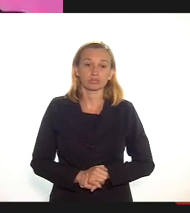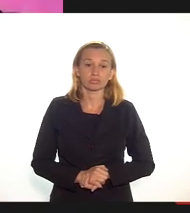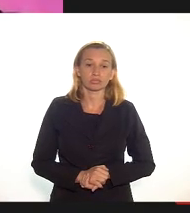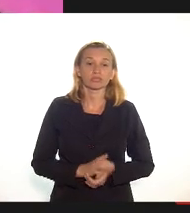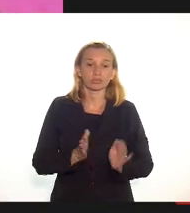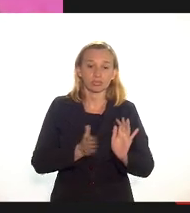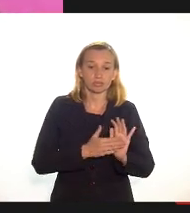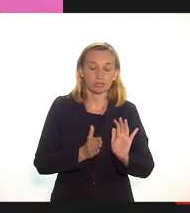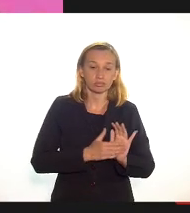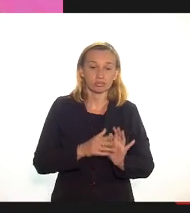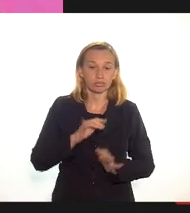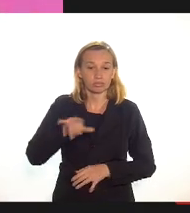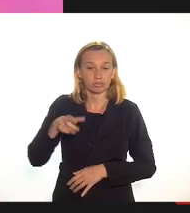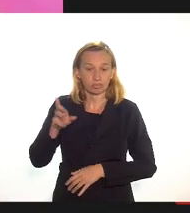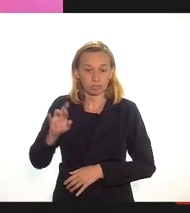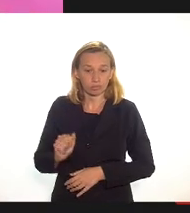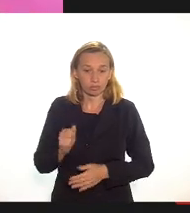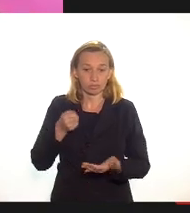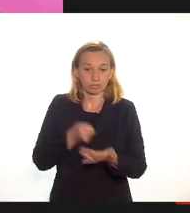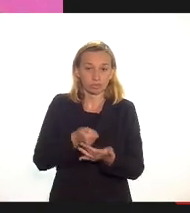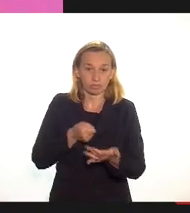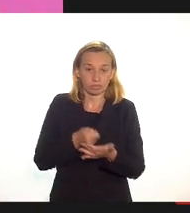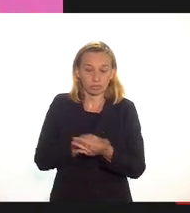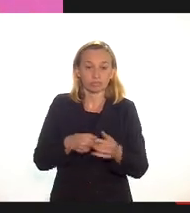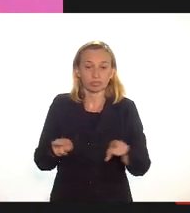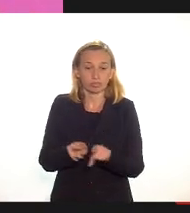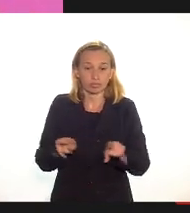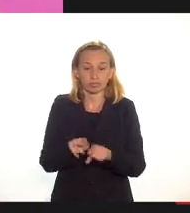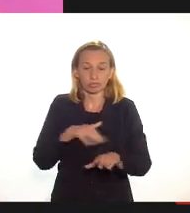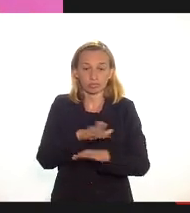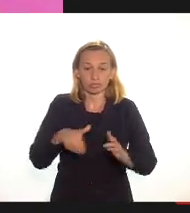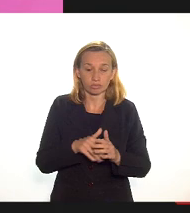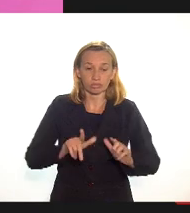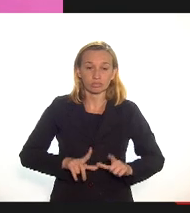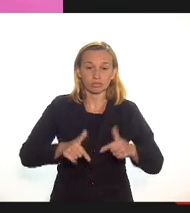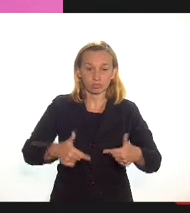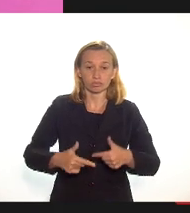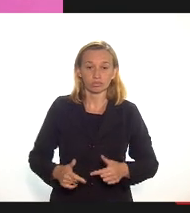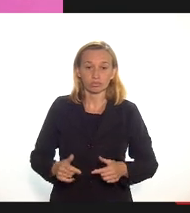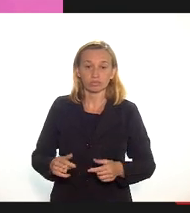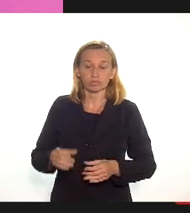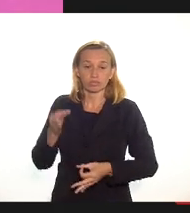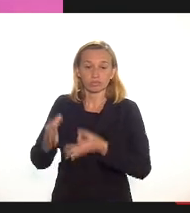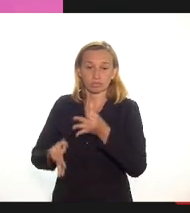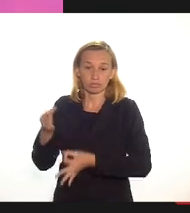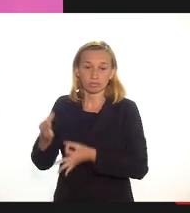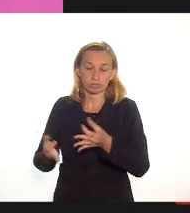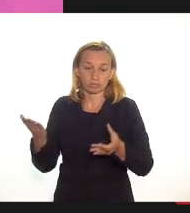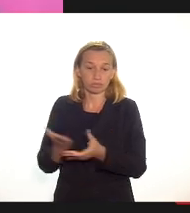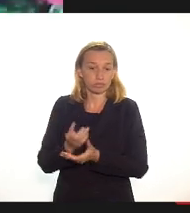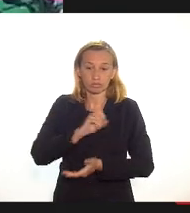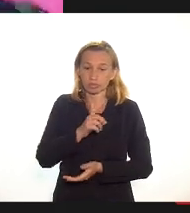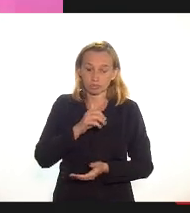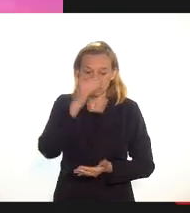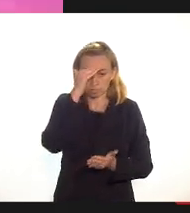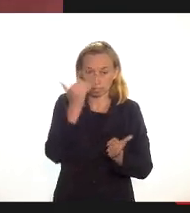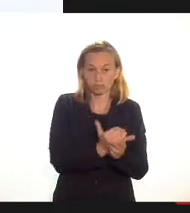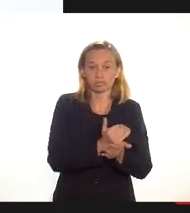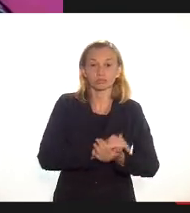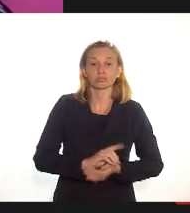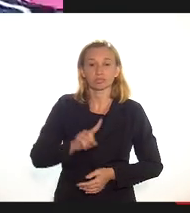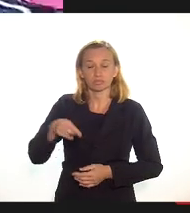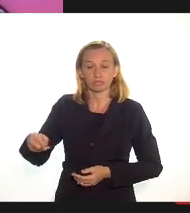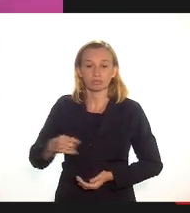foi proposta da Jandira também cobrar todas as ações judiciais não cumpridas,